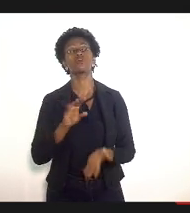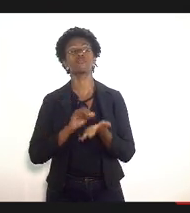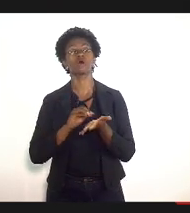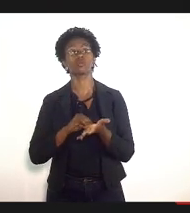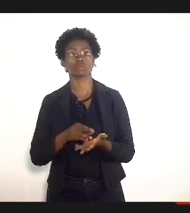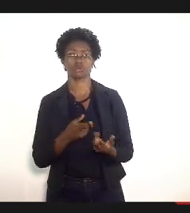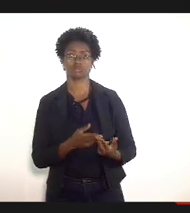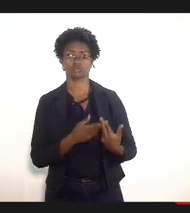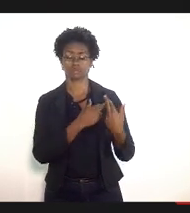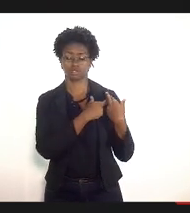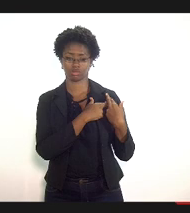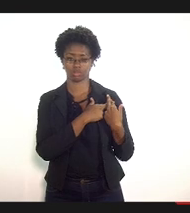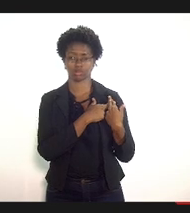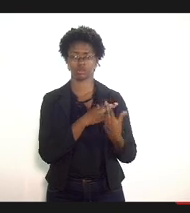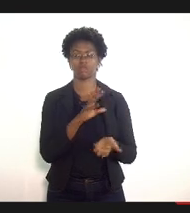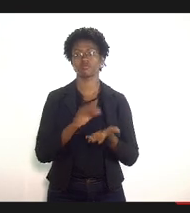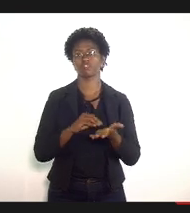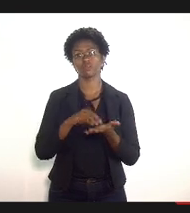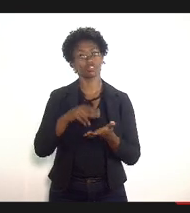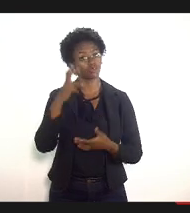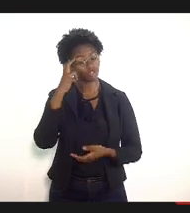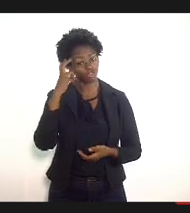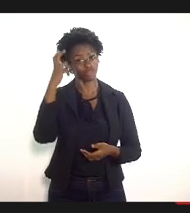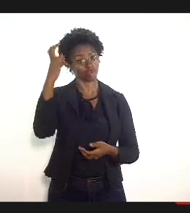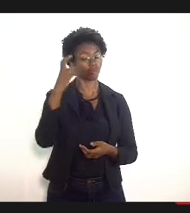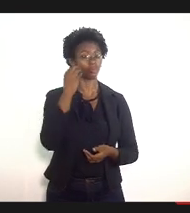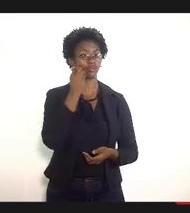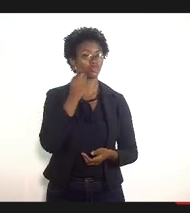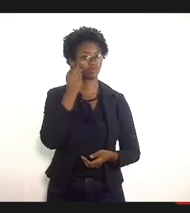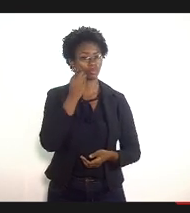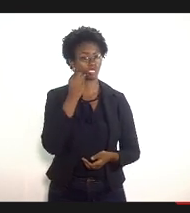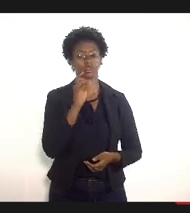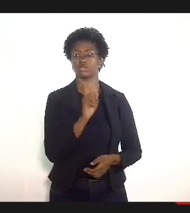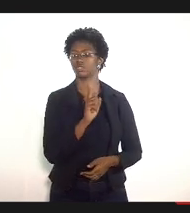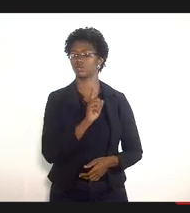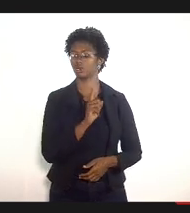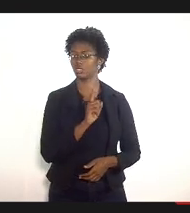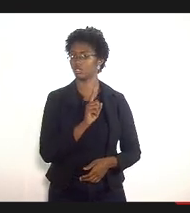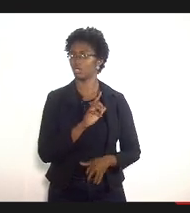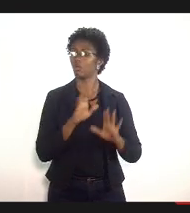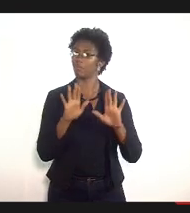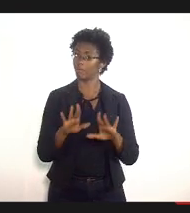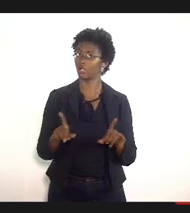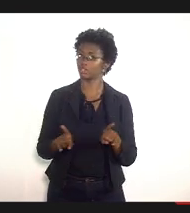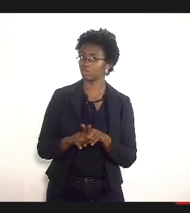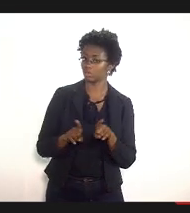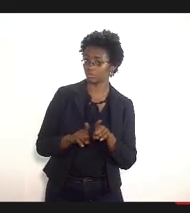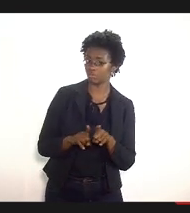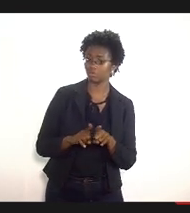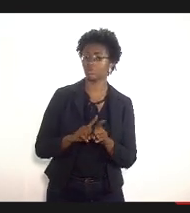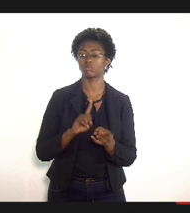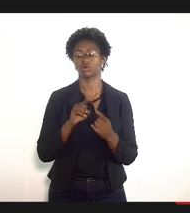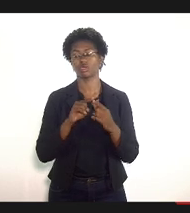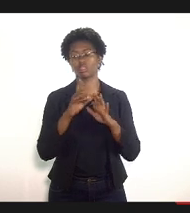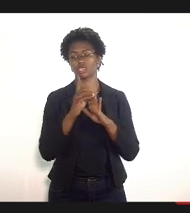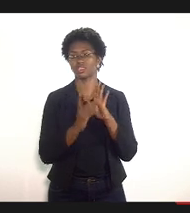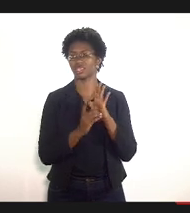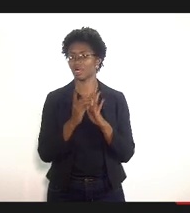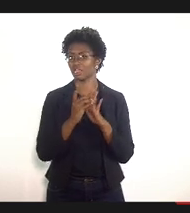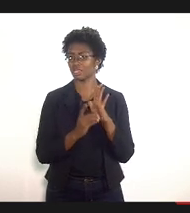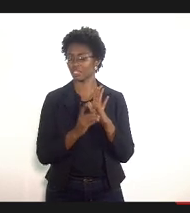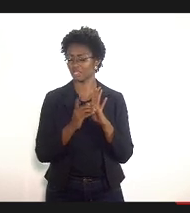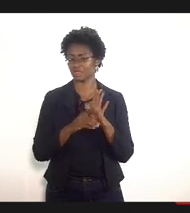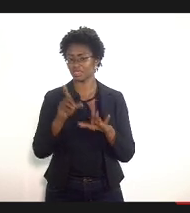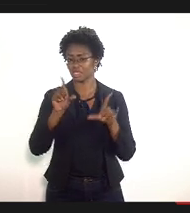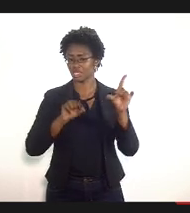responsabilidade, né, de falta de conhecimento e de experiência no trato com a Covid, mas através de decretos, de